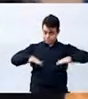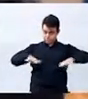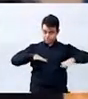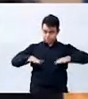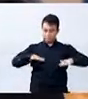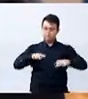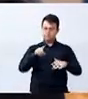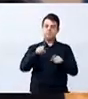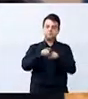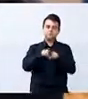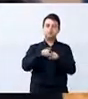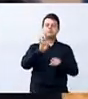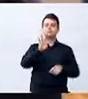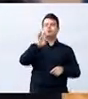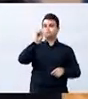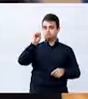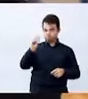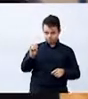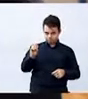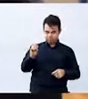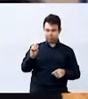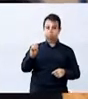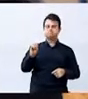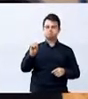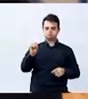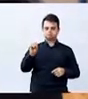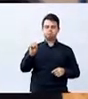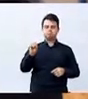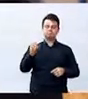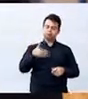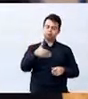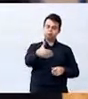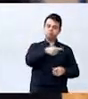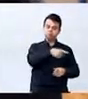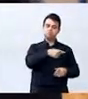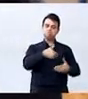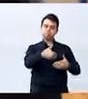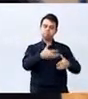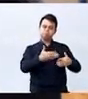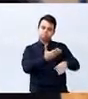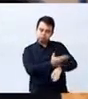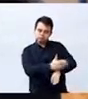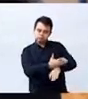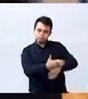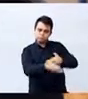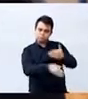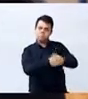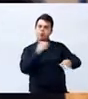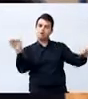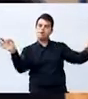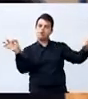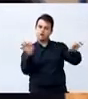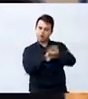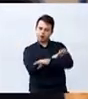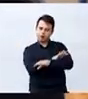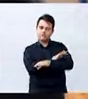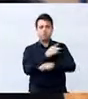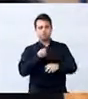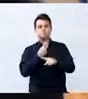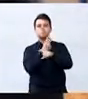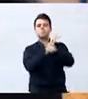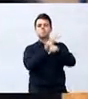terapia ocupacional. E agora, como ele está para receber alta, a gente procurou aceder aqui para ver